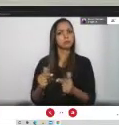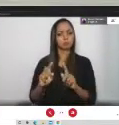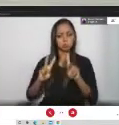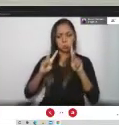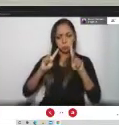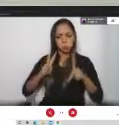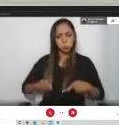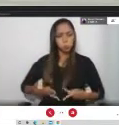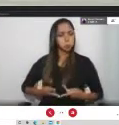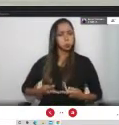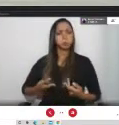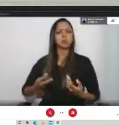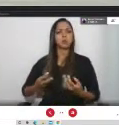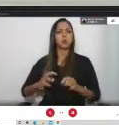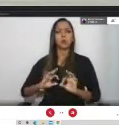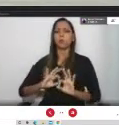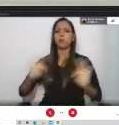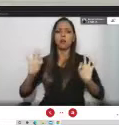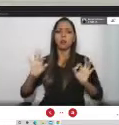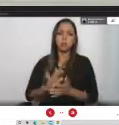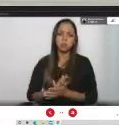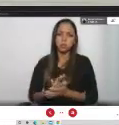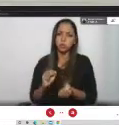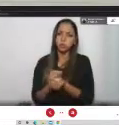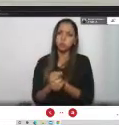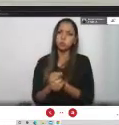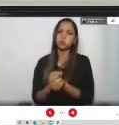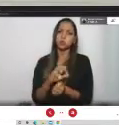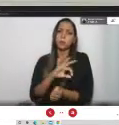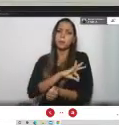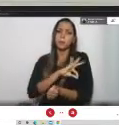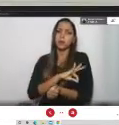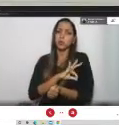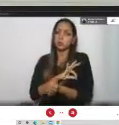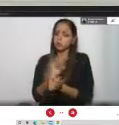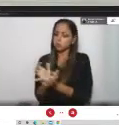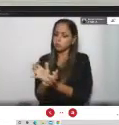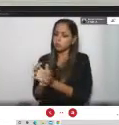um ser humano incrível, junto com policiais do batalhão, que estão